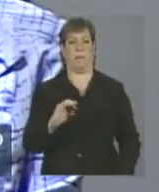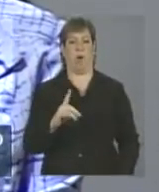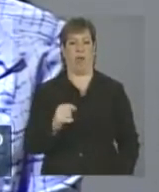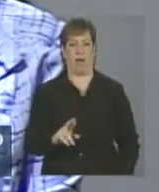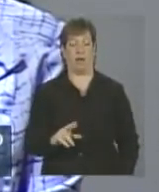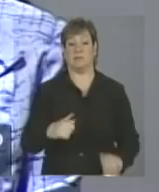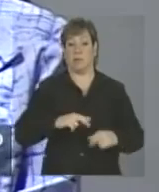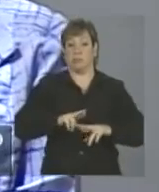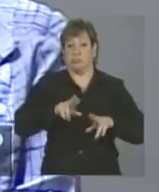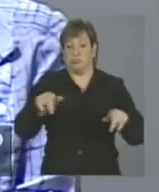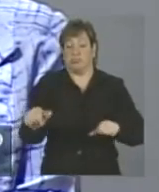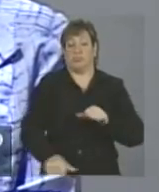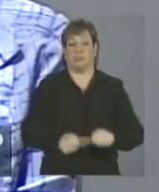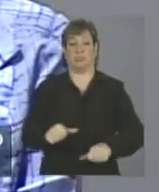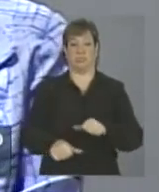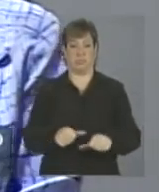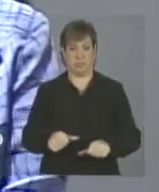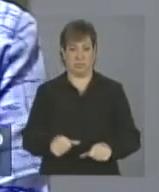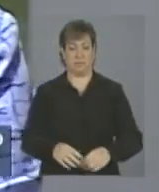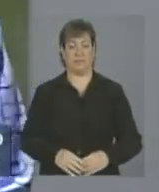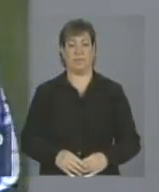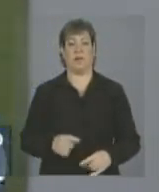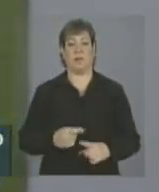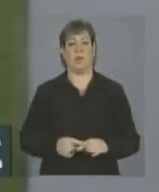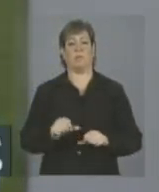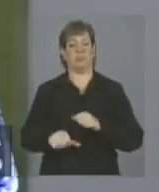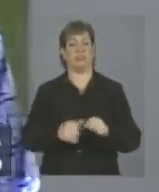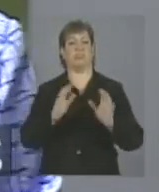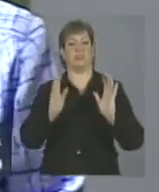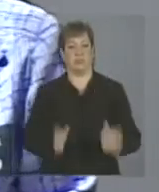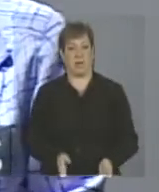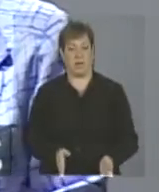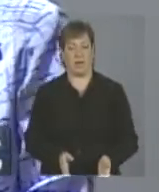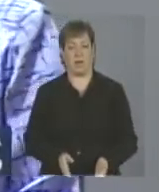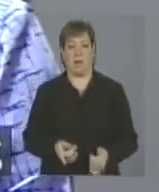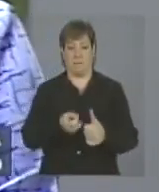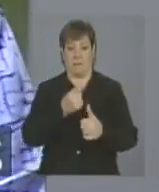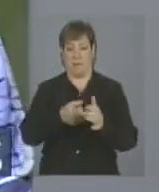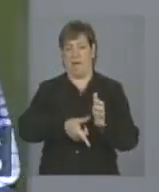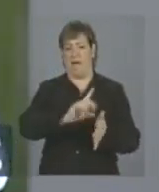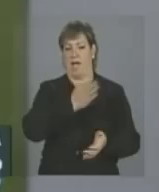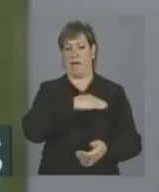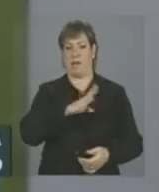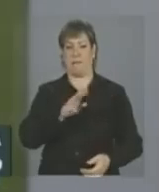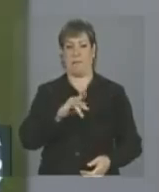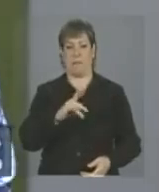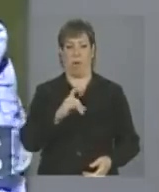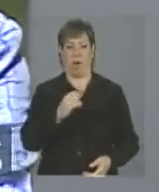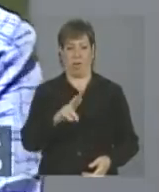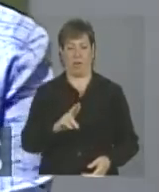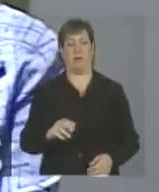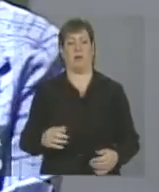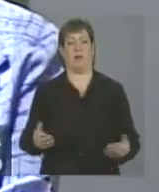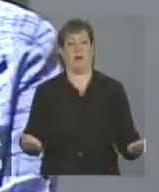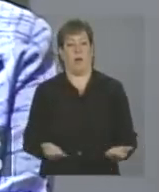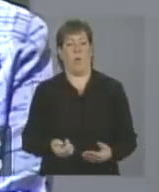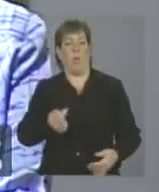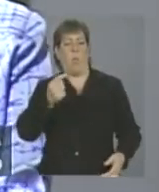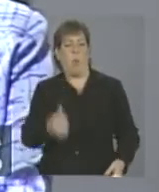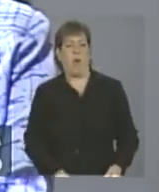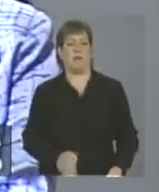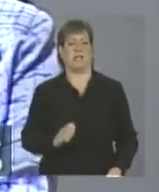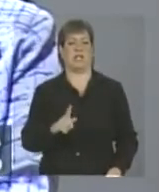está mudando, que mudou primeiro de uma situação bipolar para uma situação de quase